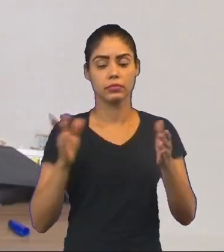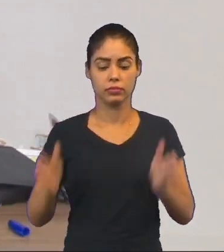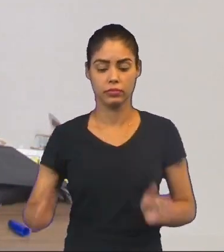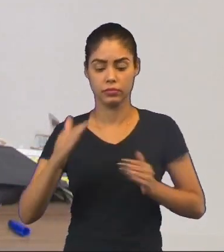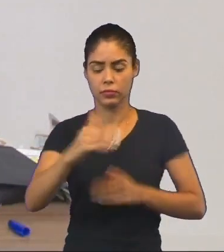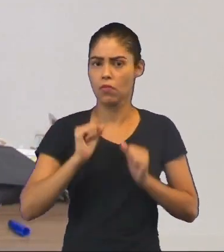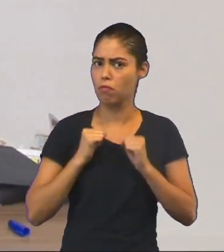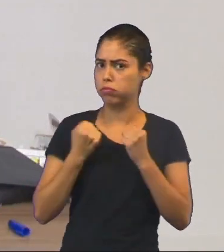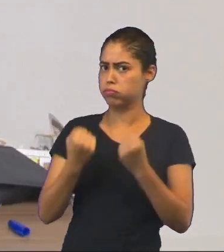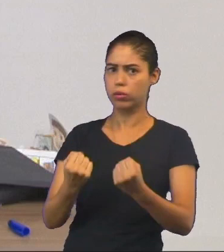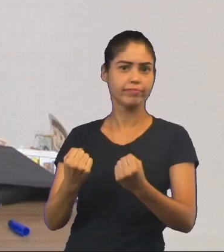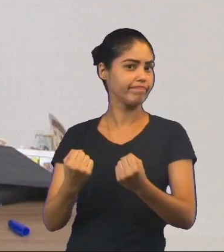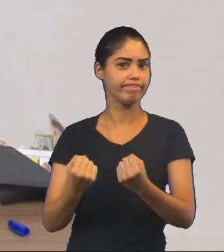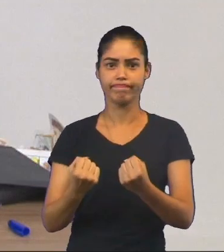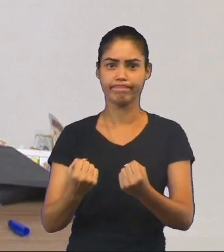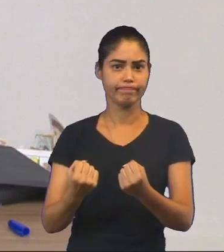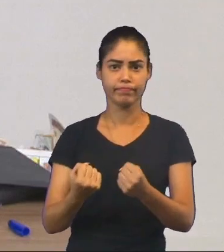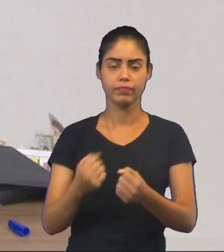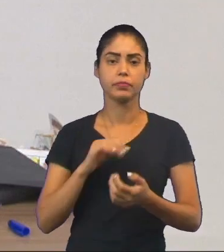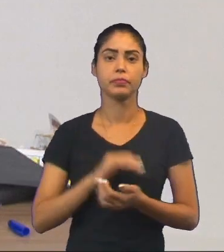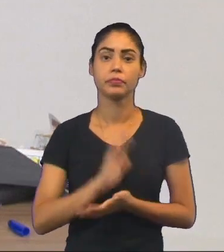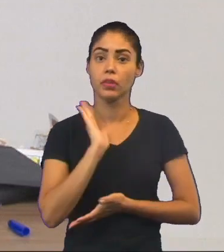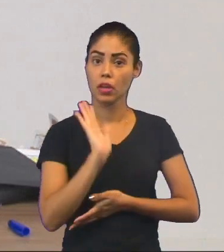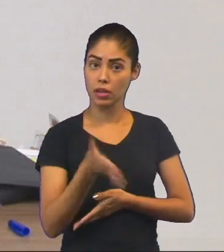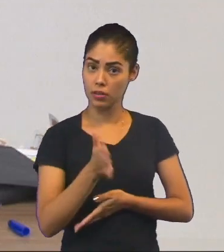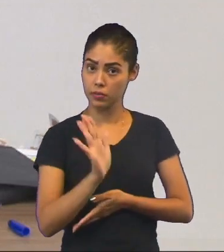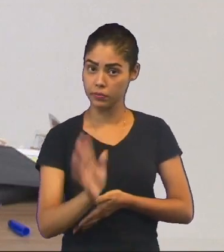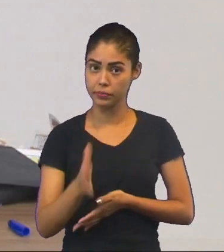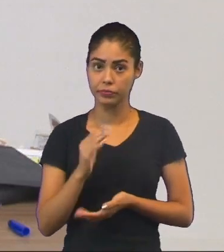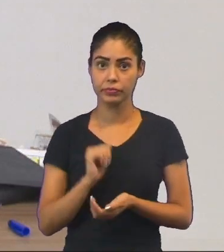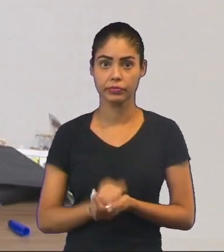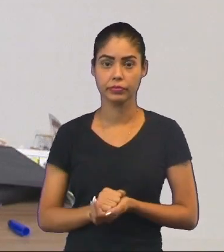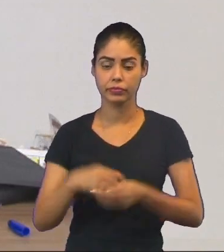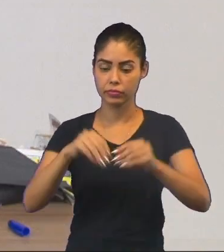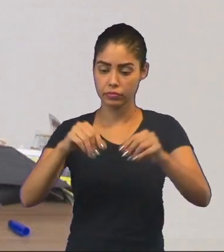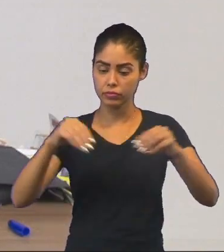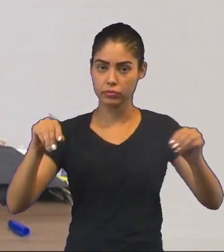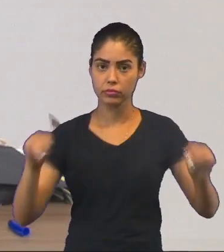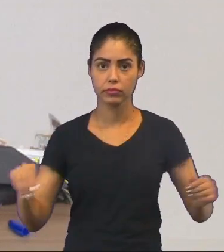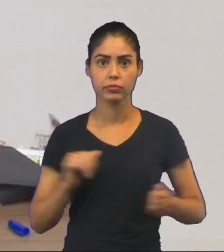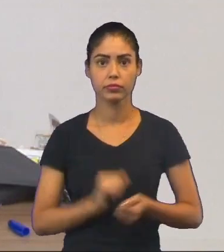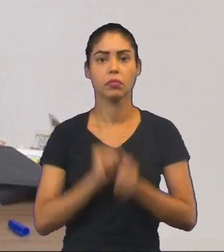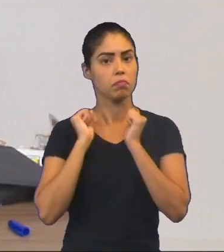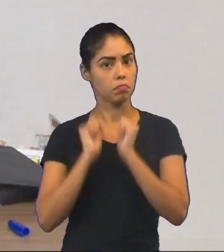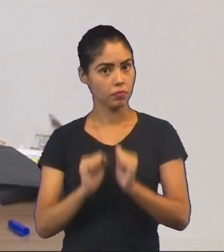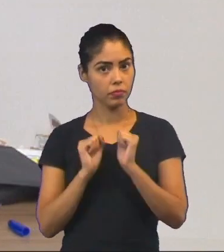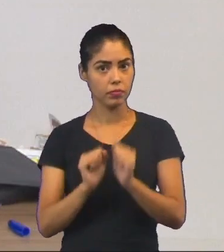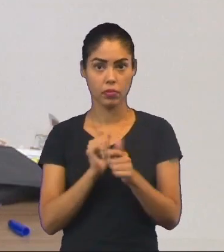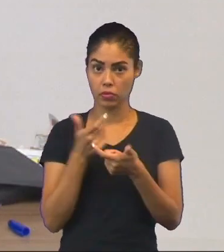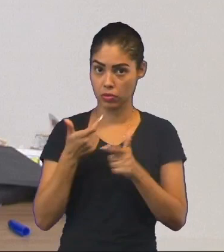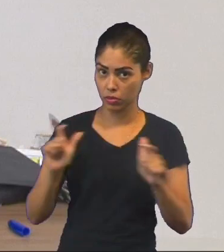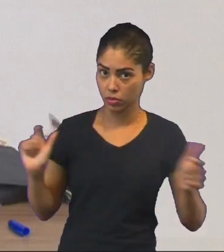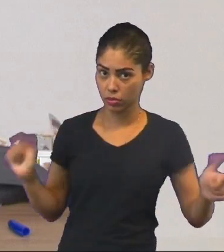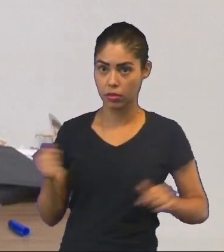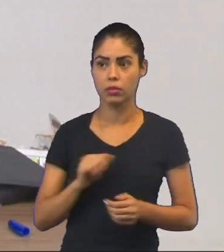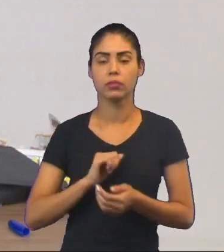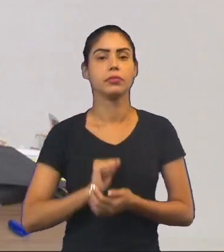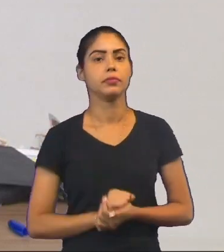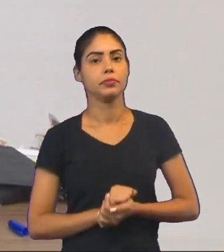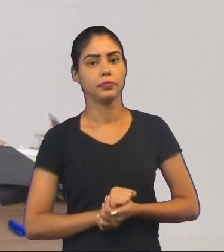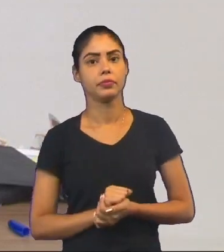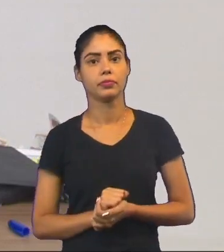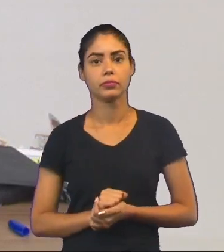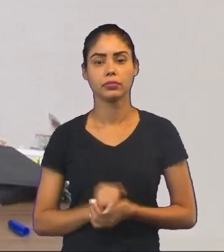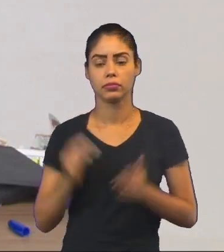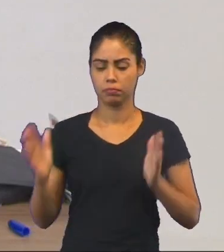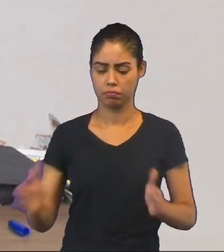cargas não muito pesadas. Já os meios de transporte terrestres podem levar uma quantidade bem maior